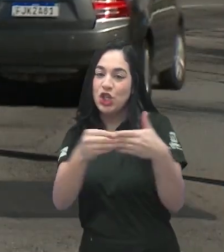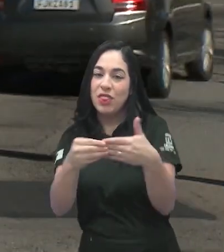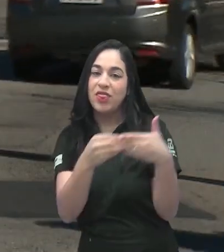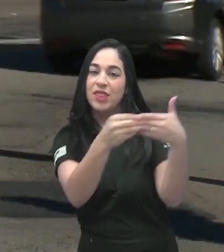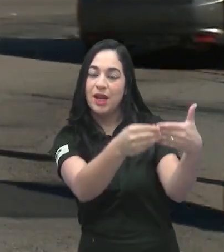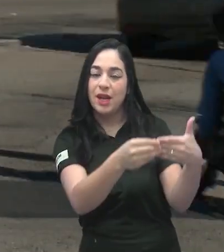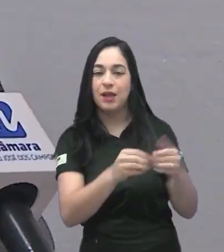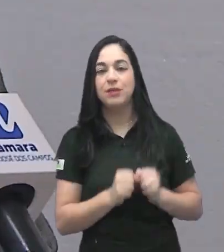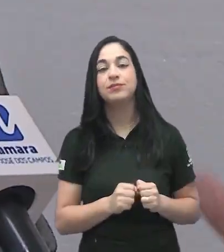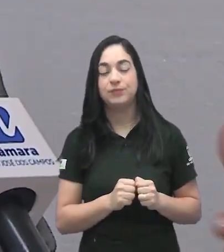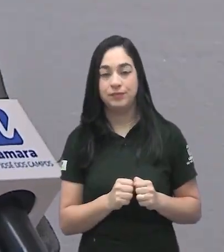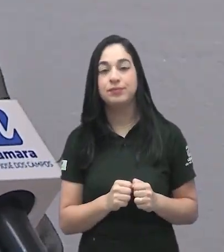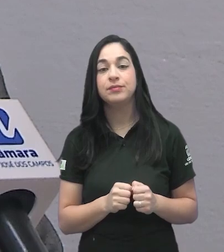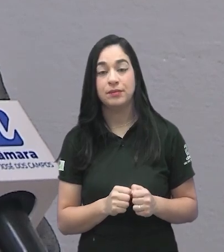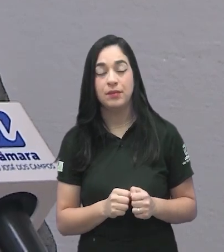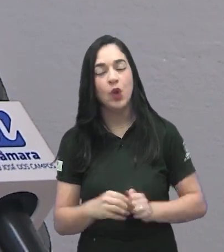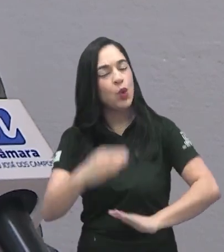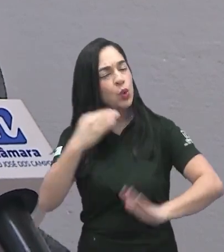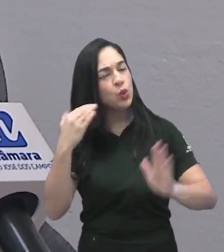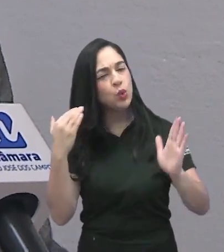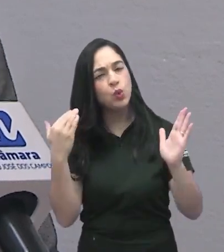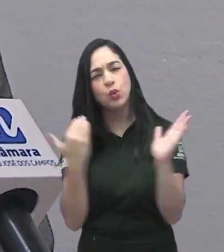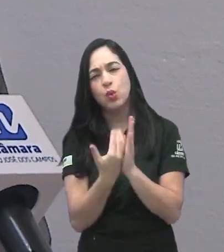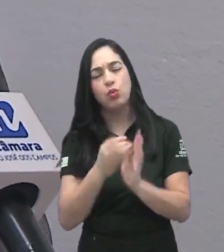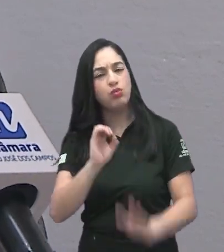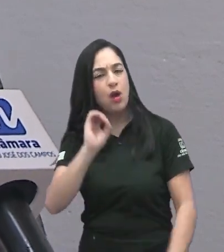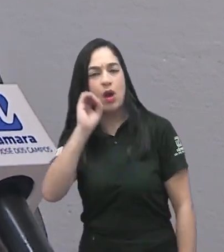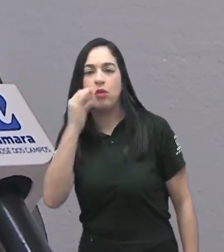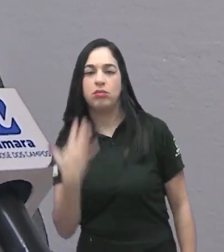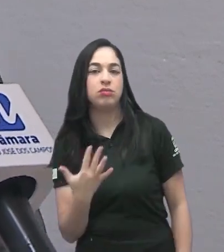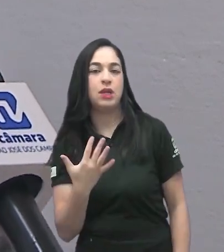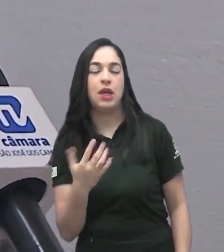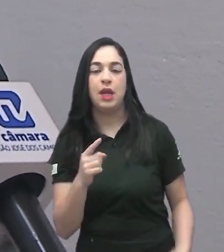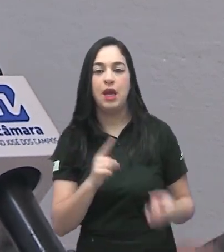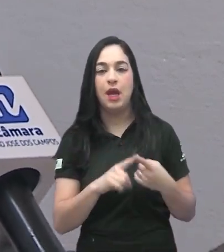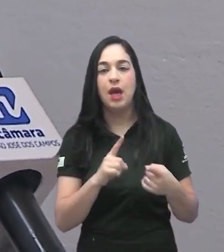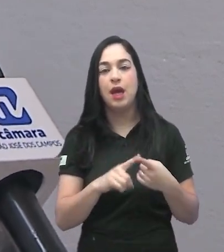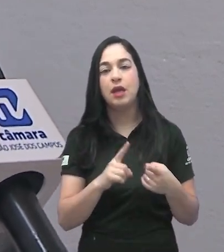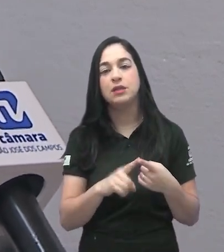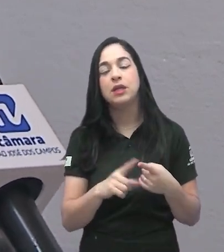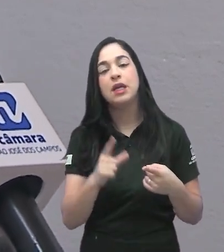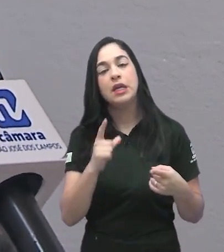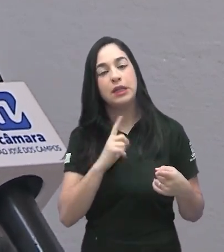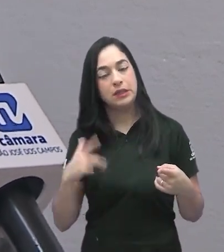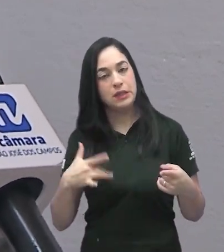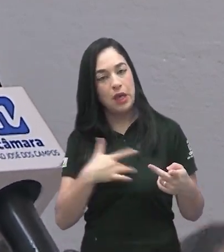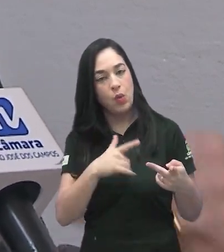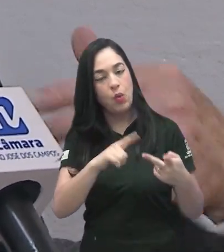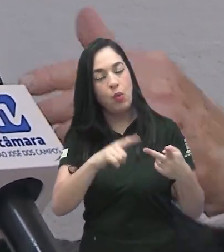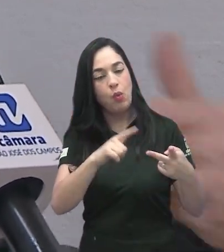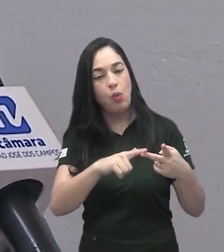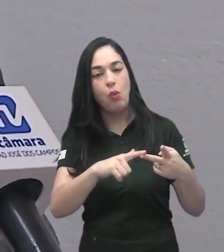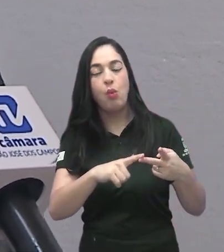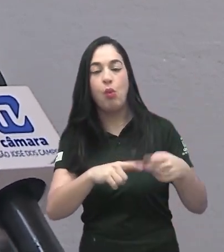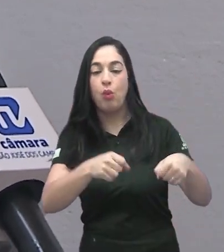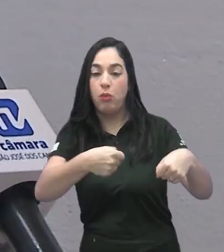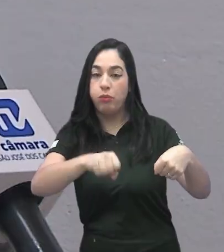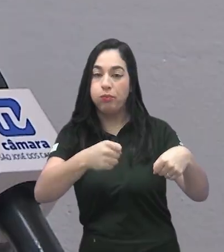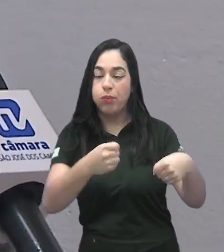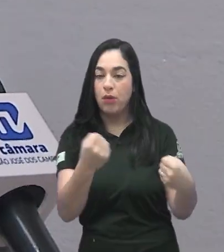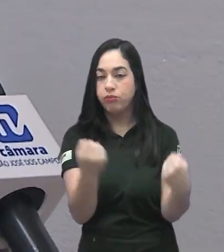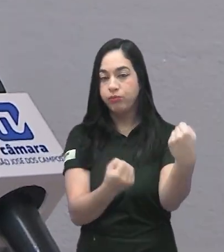de entregas. Eles são responsáveis por tudo que acontece com eles, por manter plano de saúde, por manter a manutenção